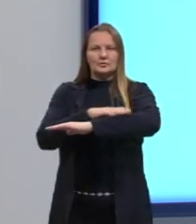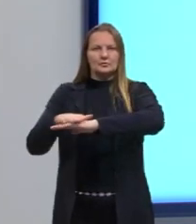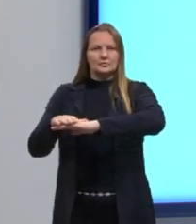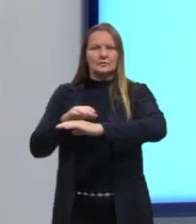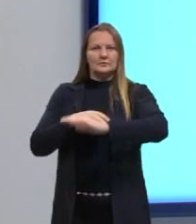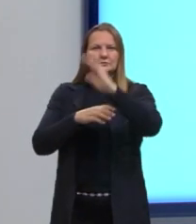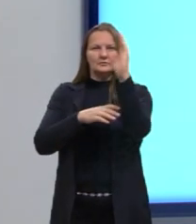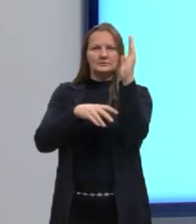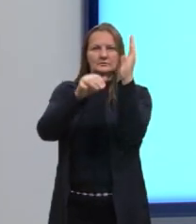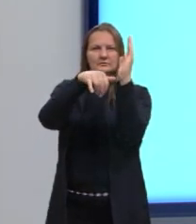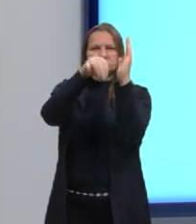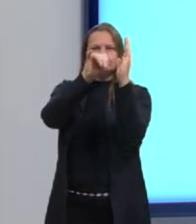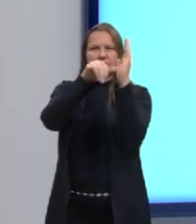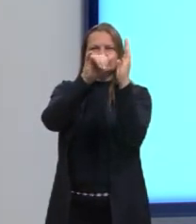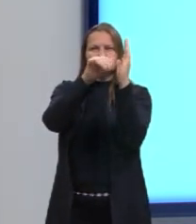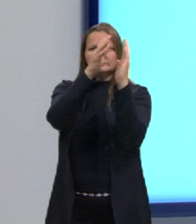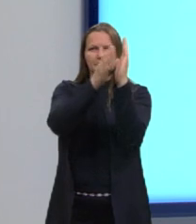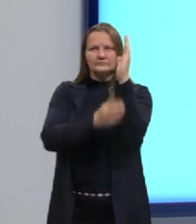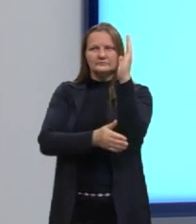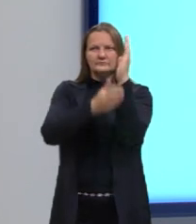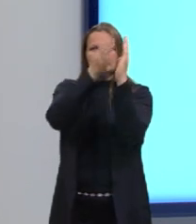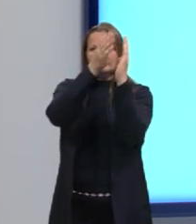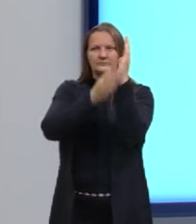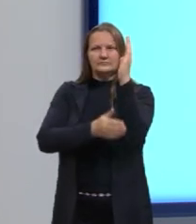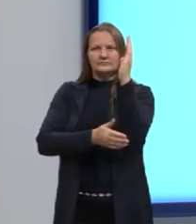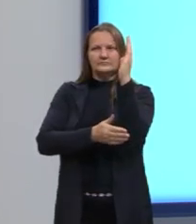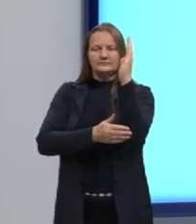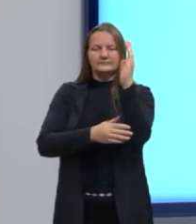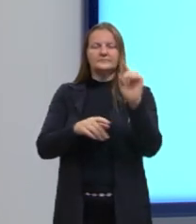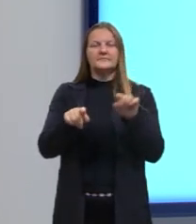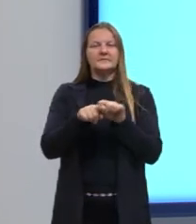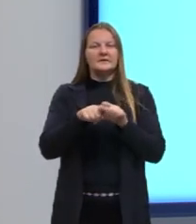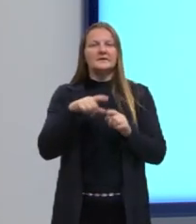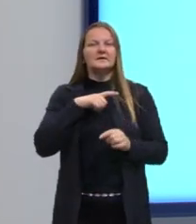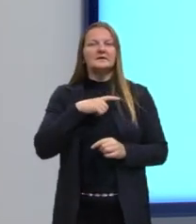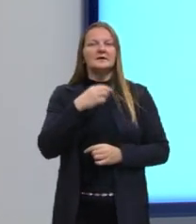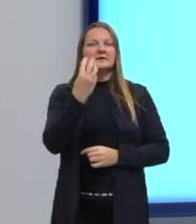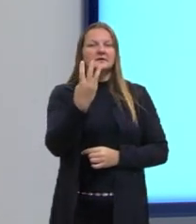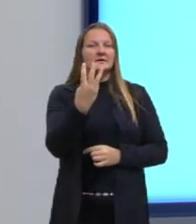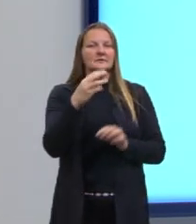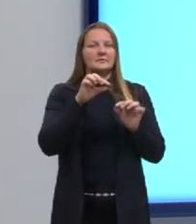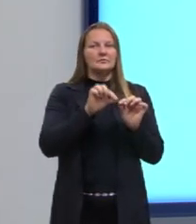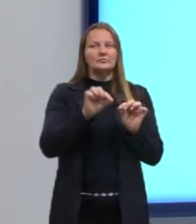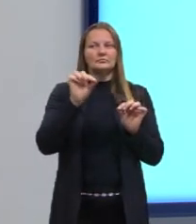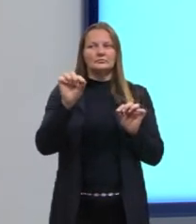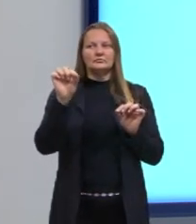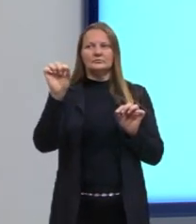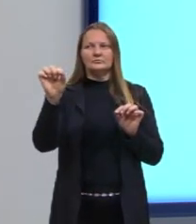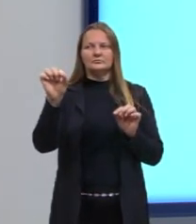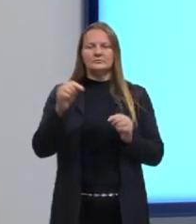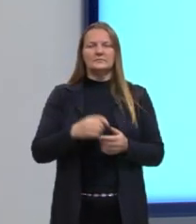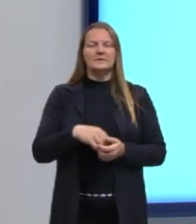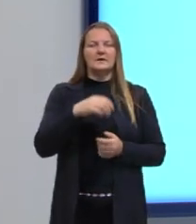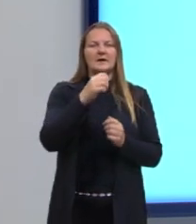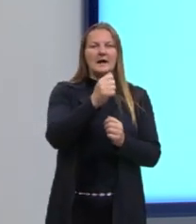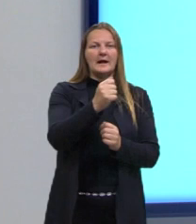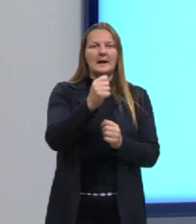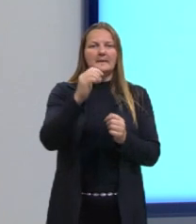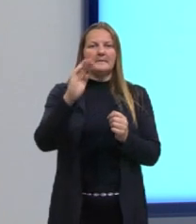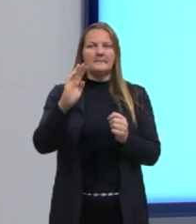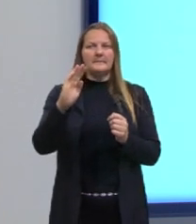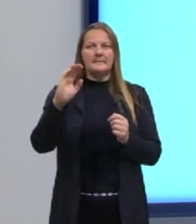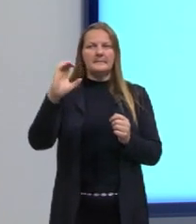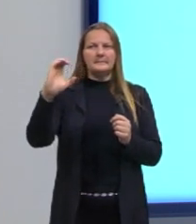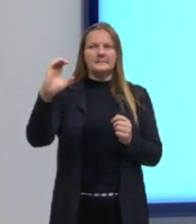o eixo Y que é vertical e nós temos três pontos nós temos o ponto a o ponto b